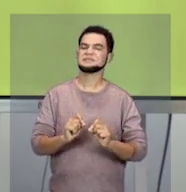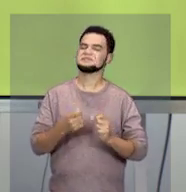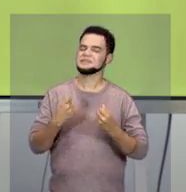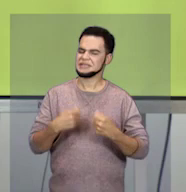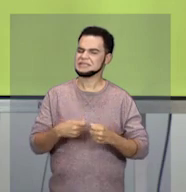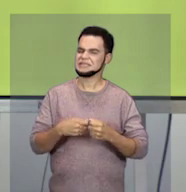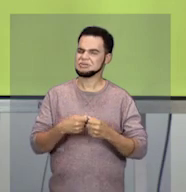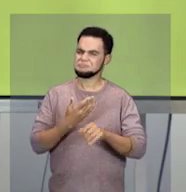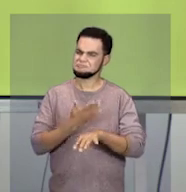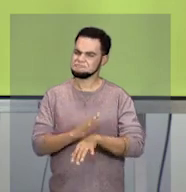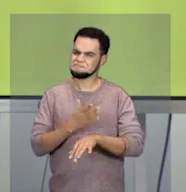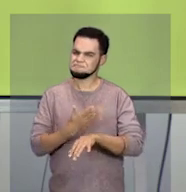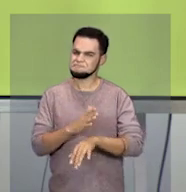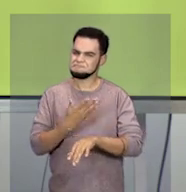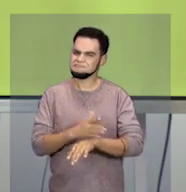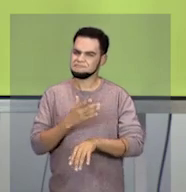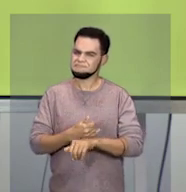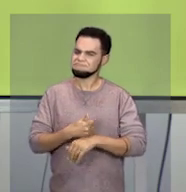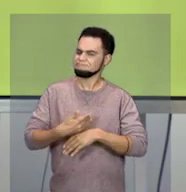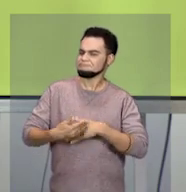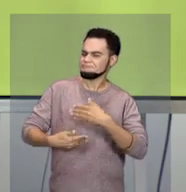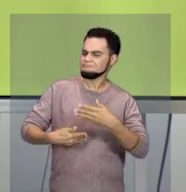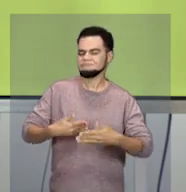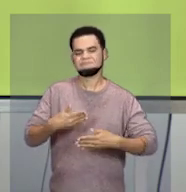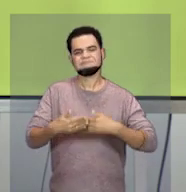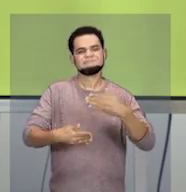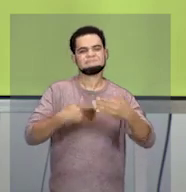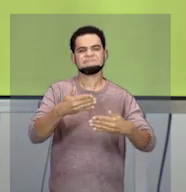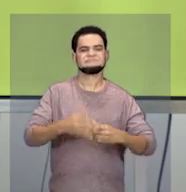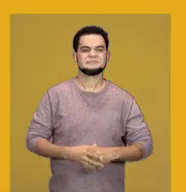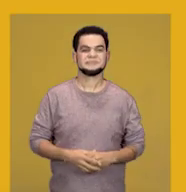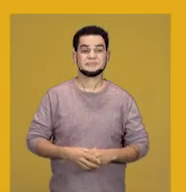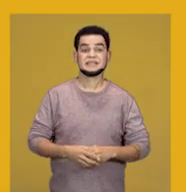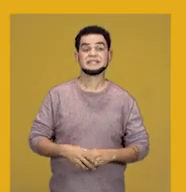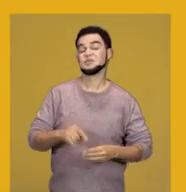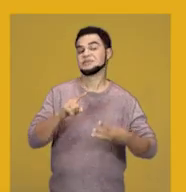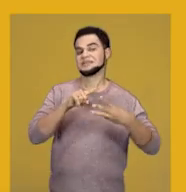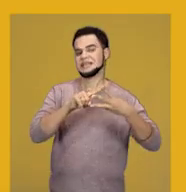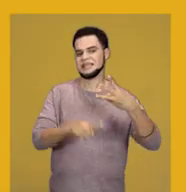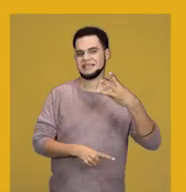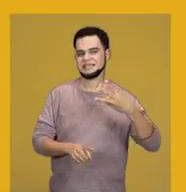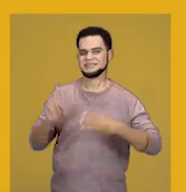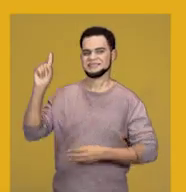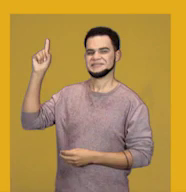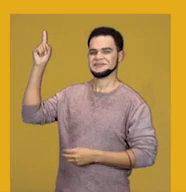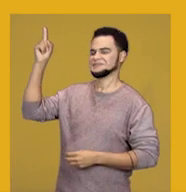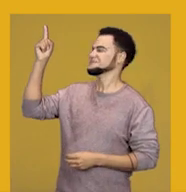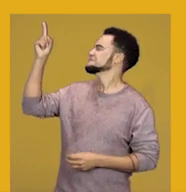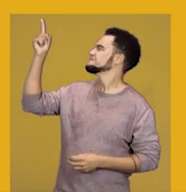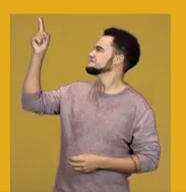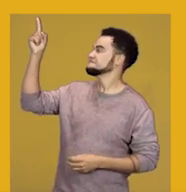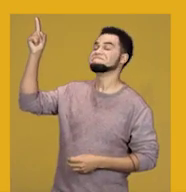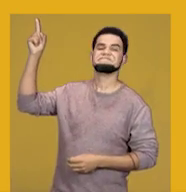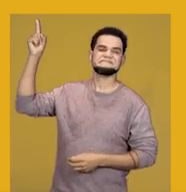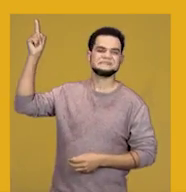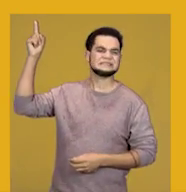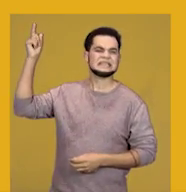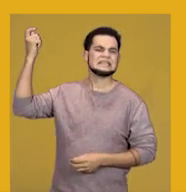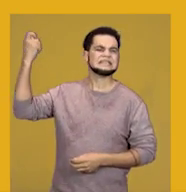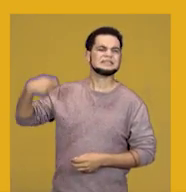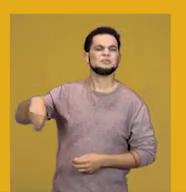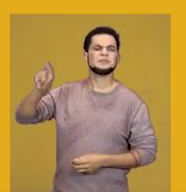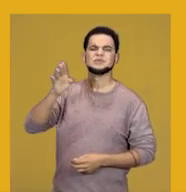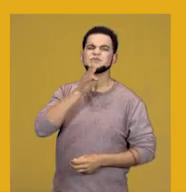caminho. Esses exercícios são aqueles 3 ali, ó. A gente não precisa conhecer todas as